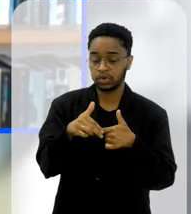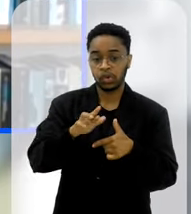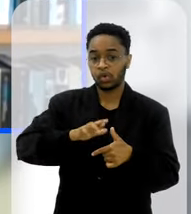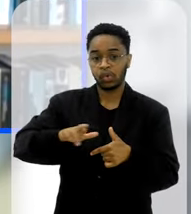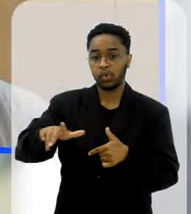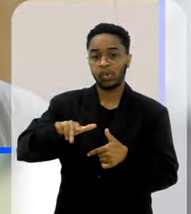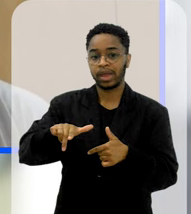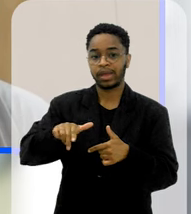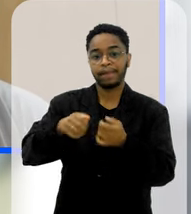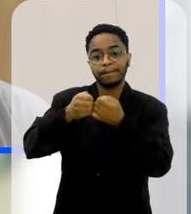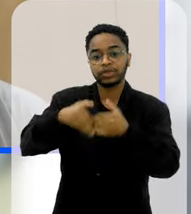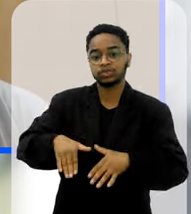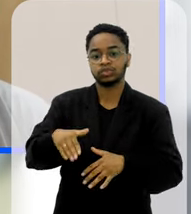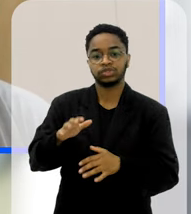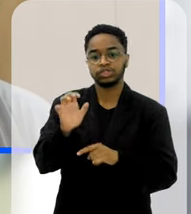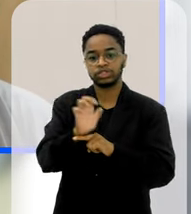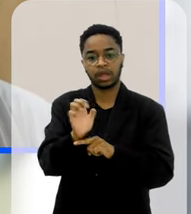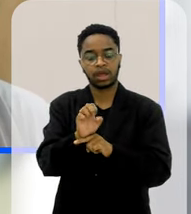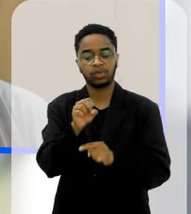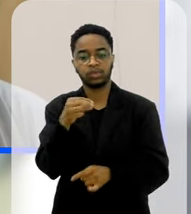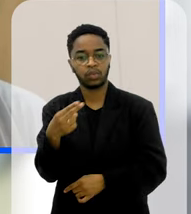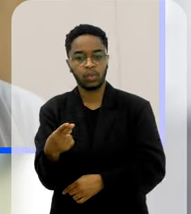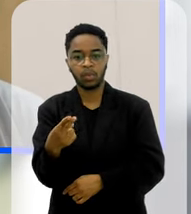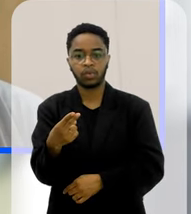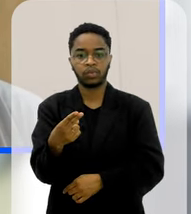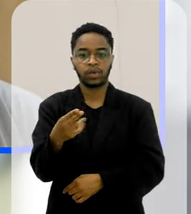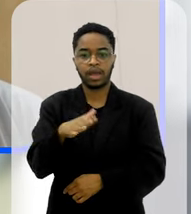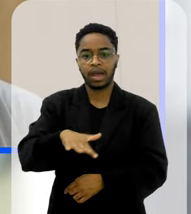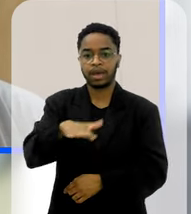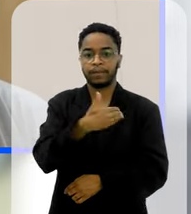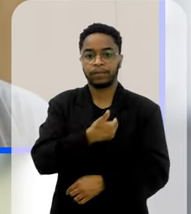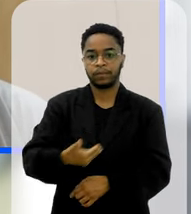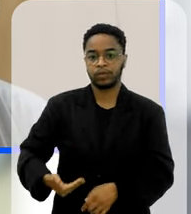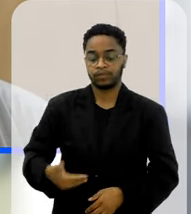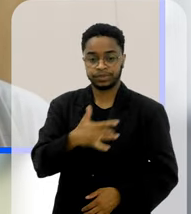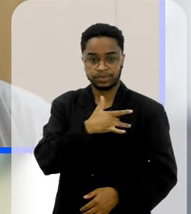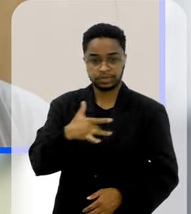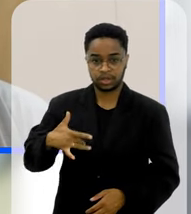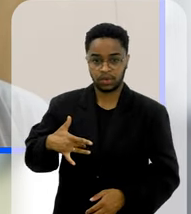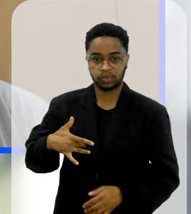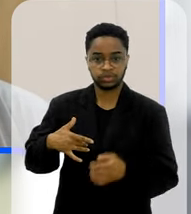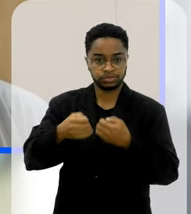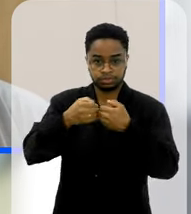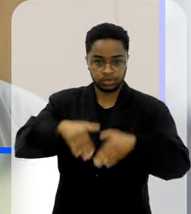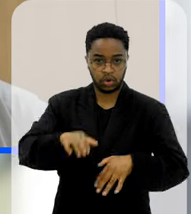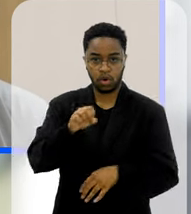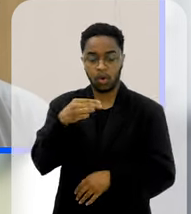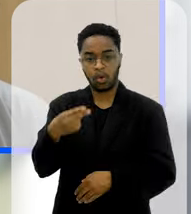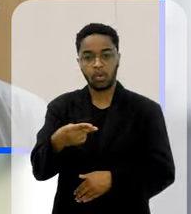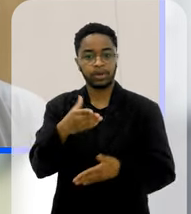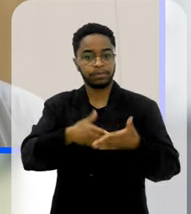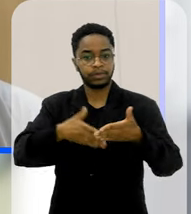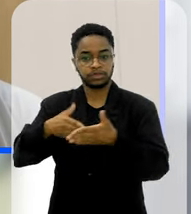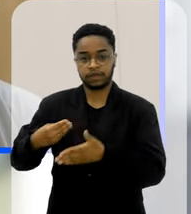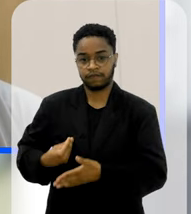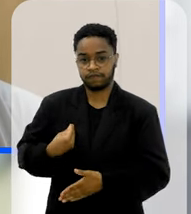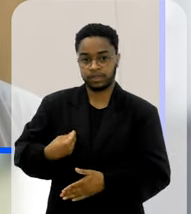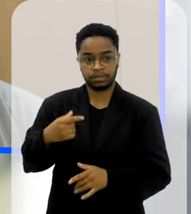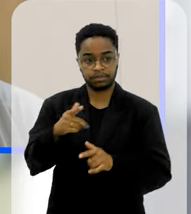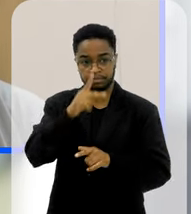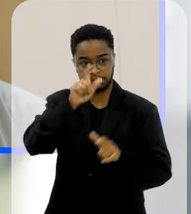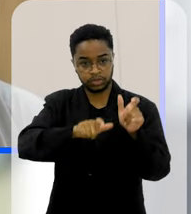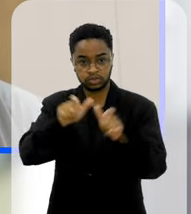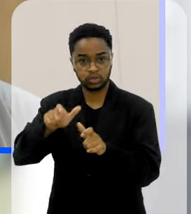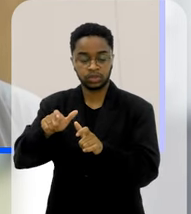viver mais. Ninguém quer viver mais para onerar o Estado, para entupir a rede pública de saúde e para